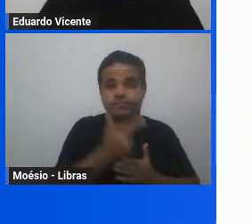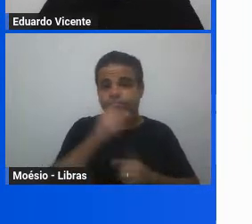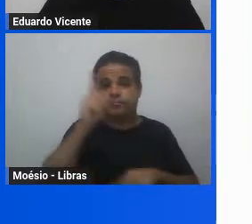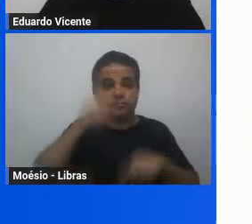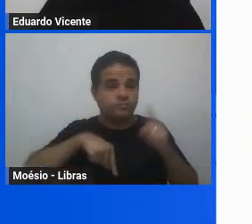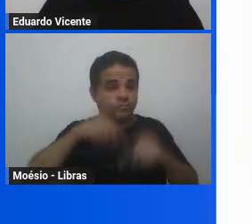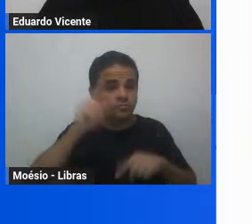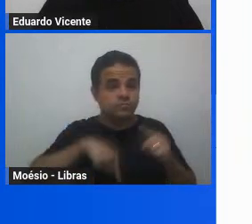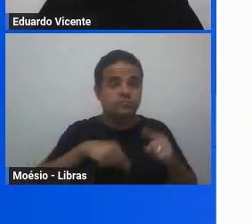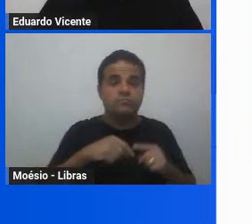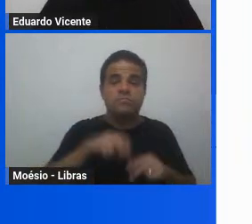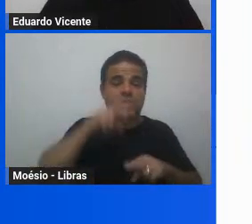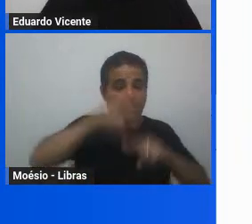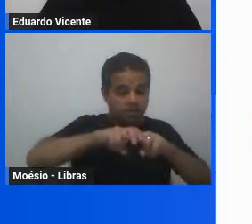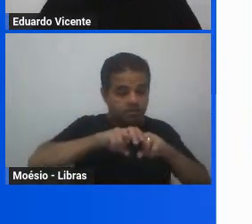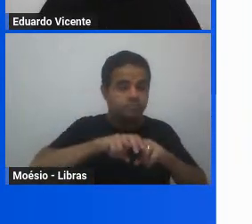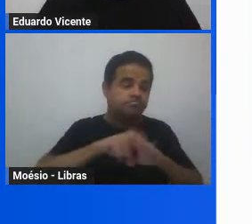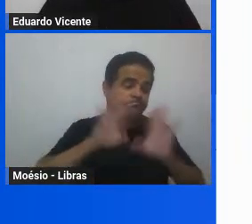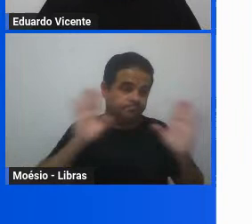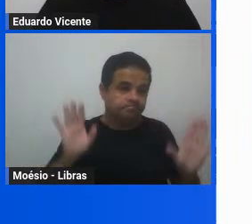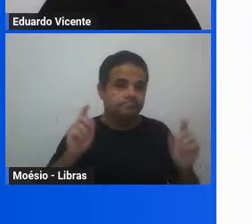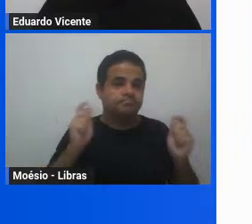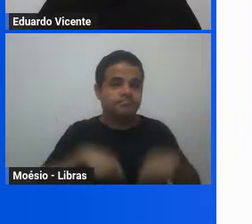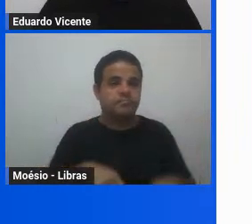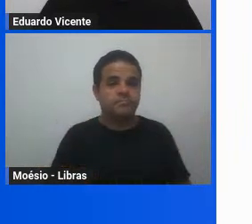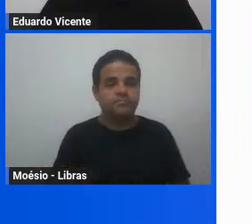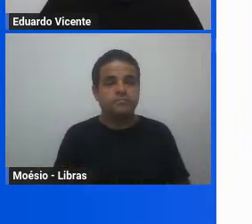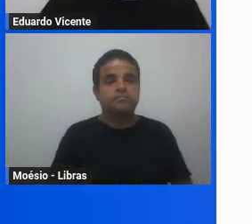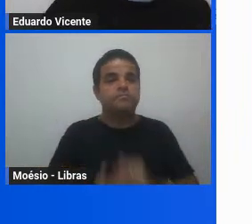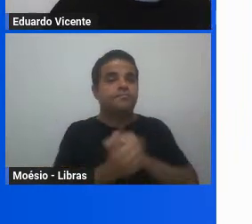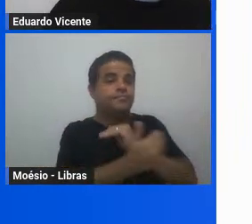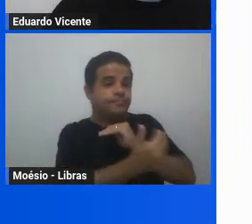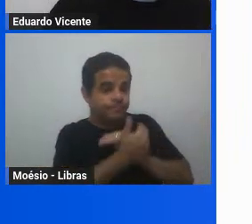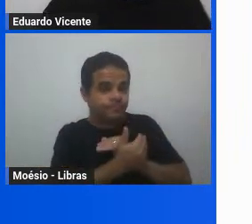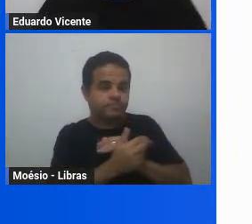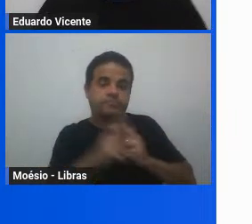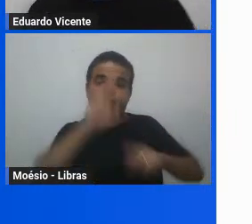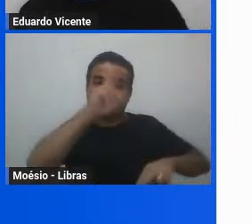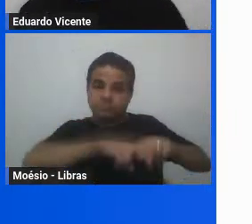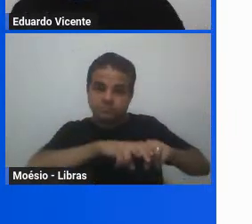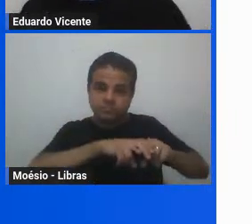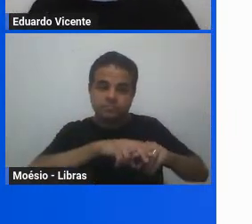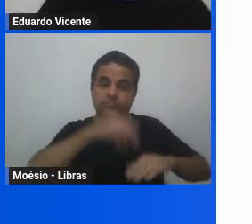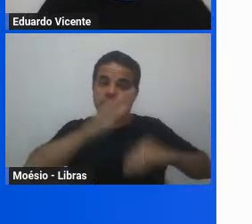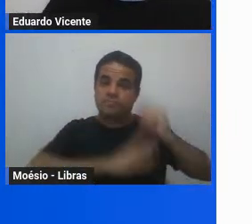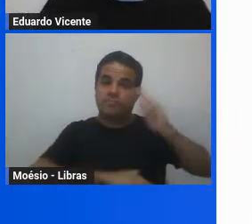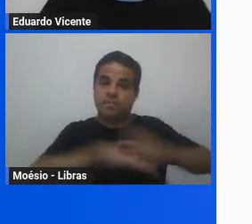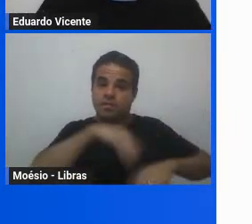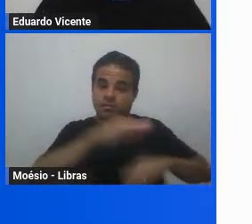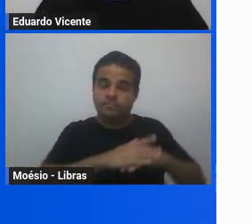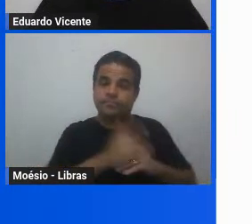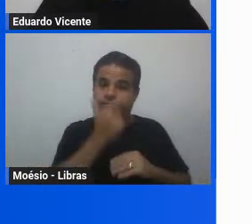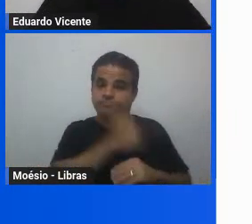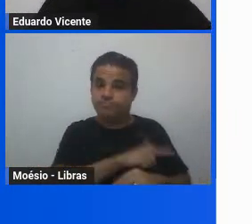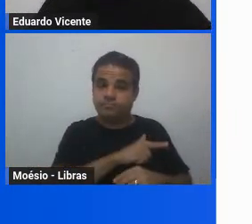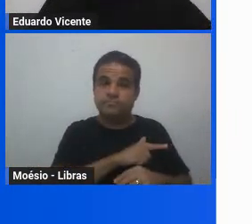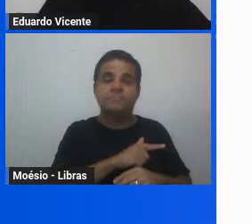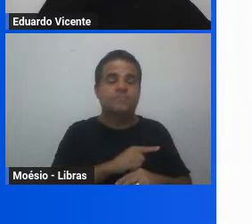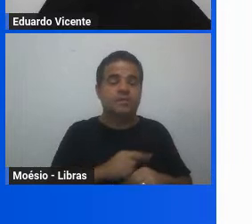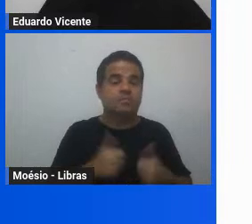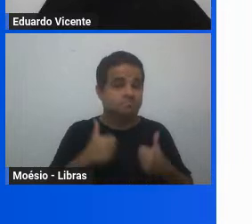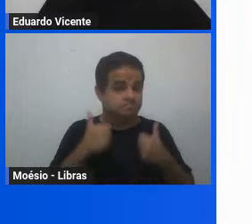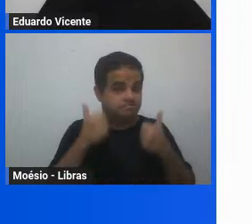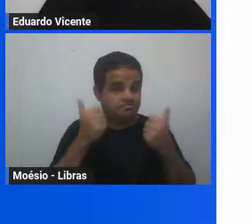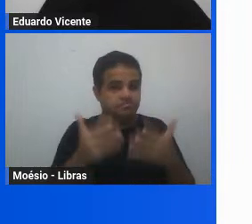estável, uma cadeira, por exemplo. Ajuda muito essa cadeira. Com uma das mãos entrelaçada, vou